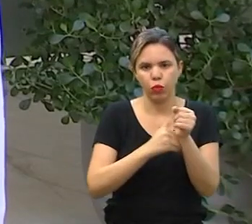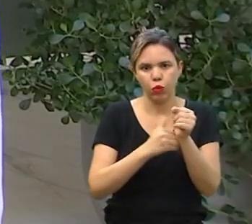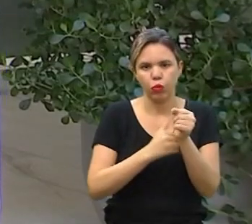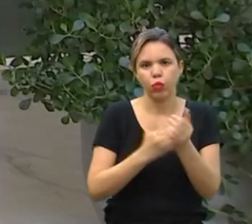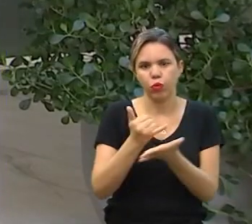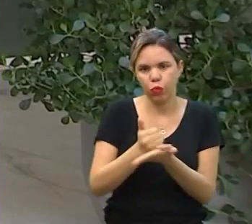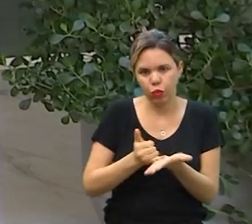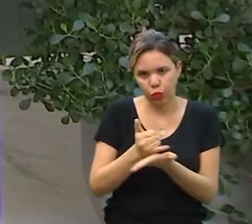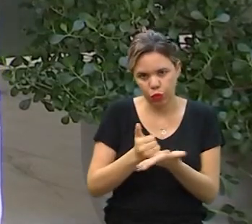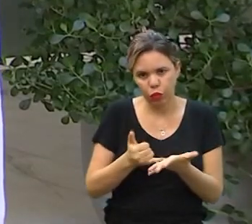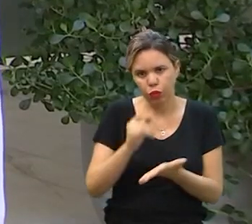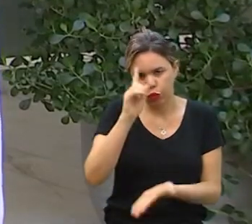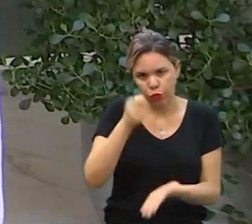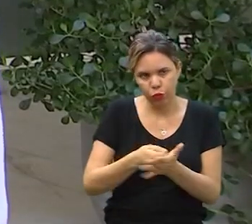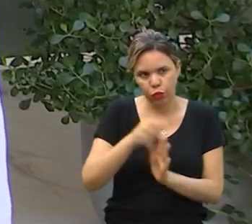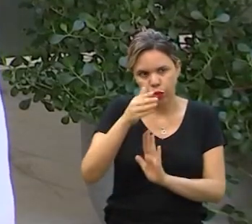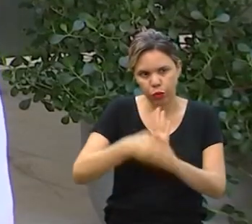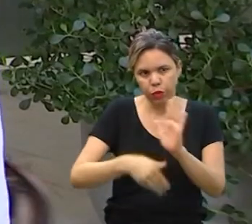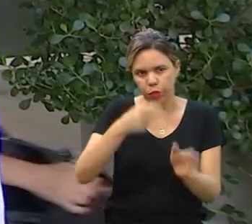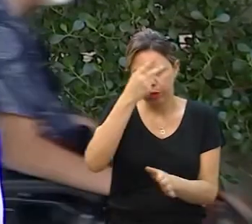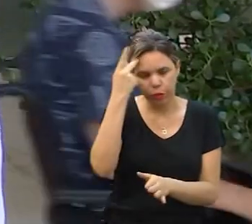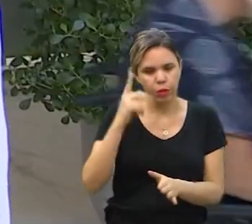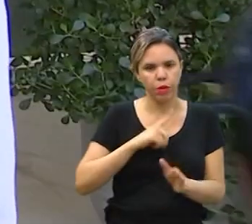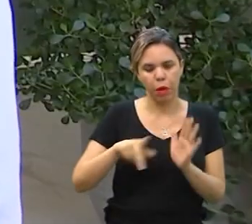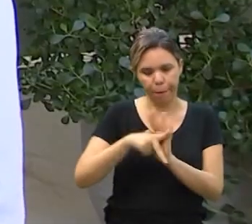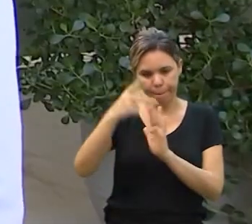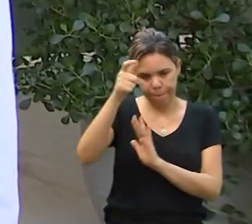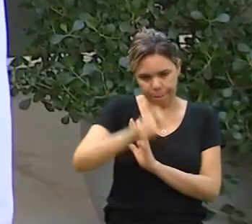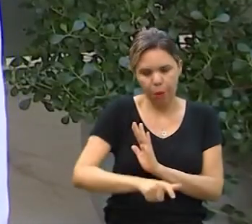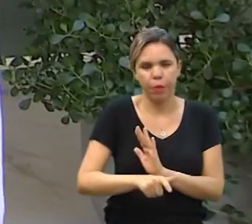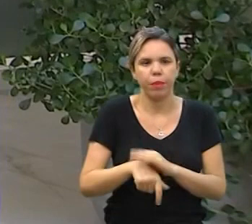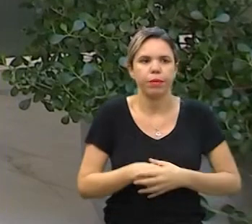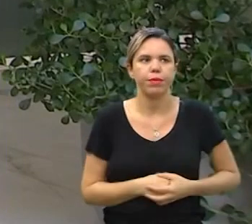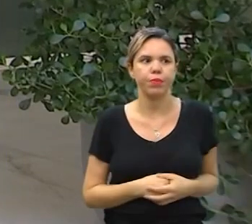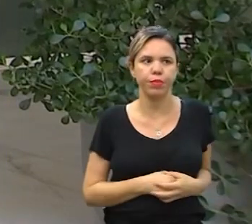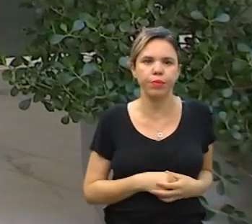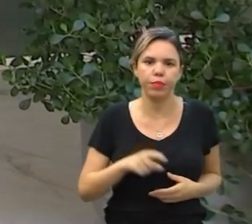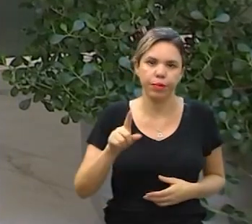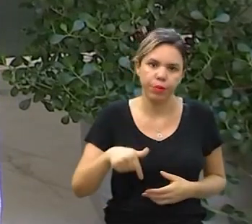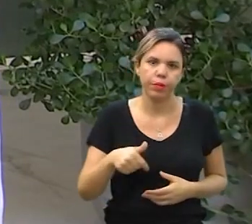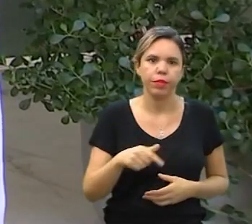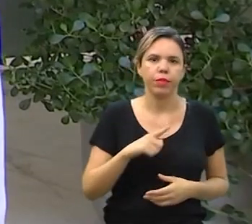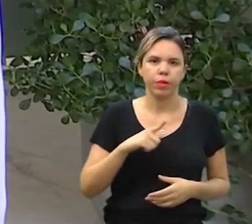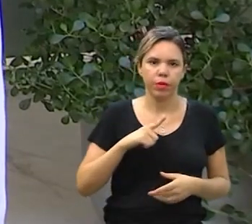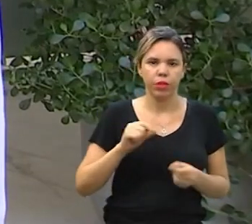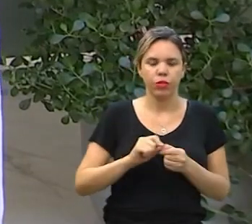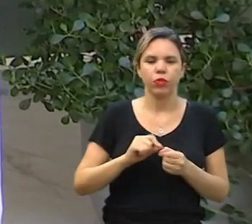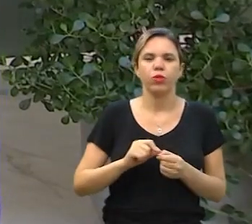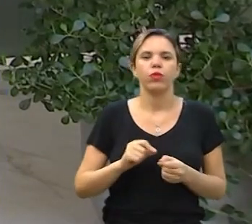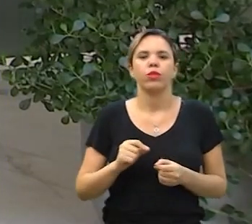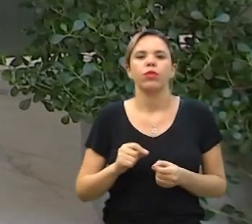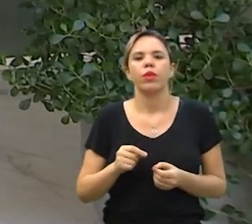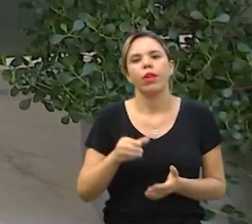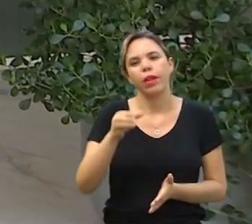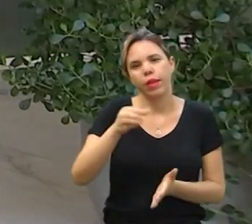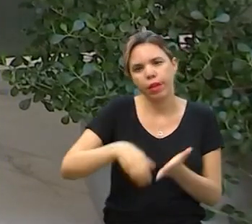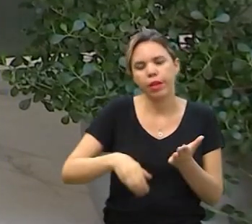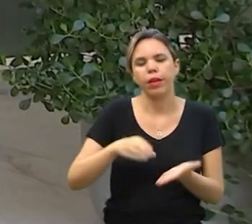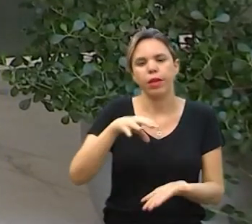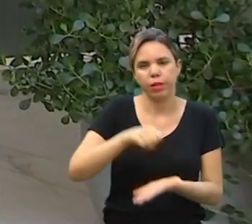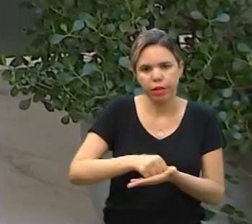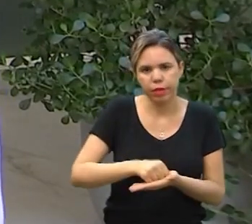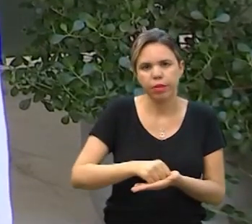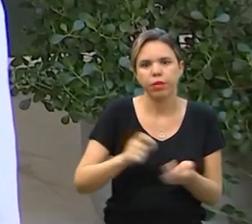fiscal. Nós precisamos garantir que a pessoa é ela mesma, né? Então, para isso, ela tem que passar pela etapa de